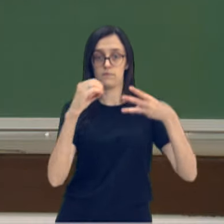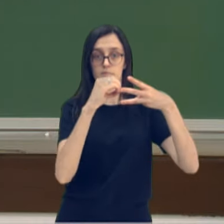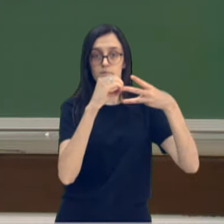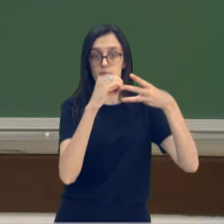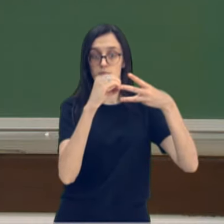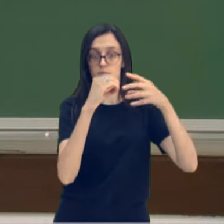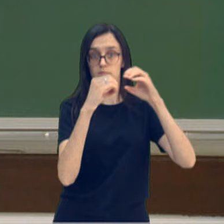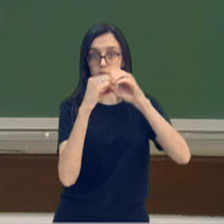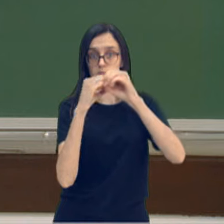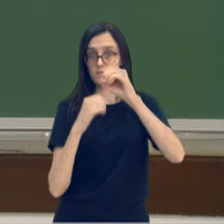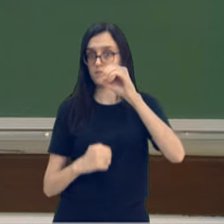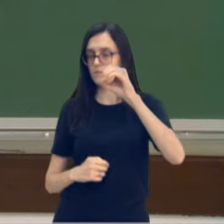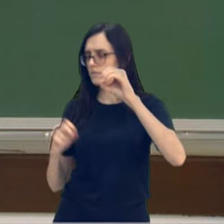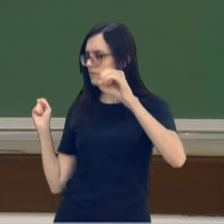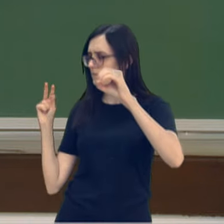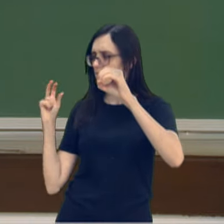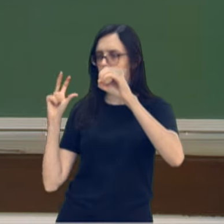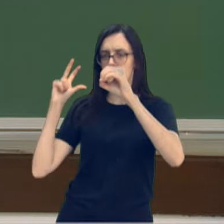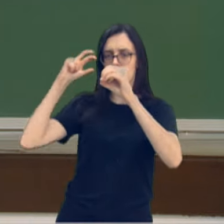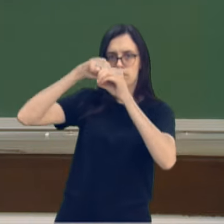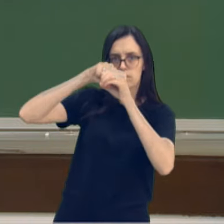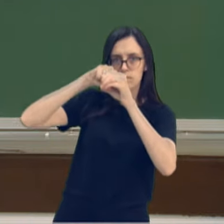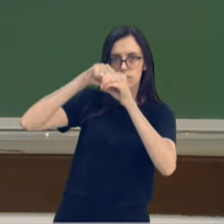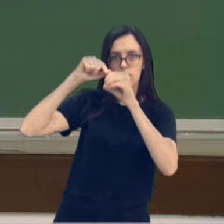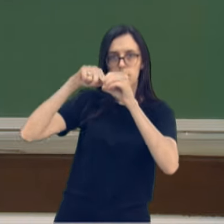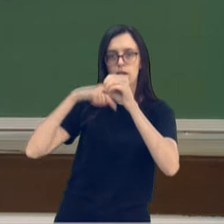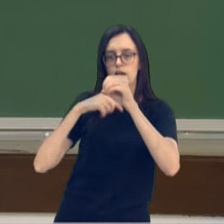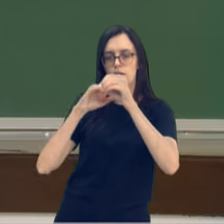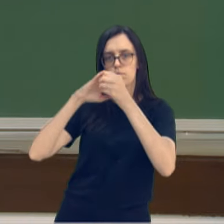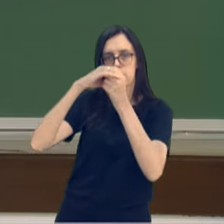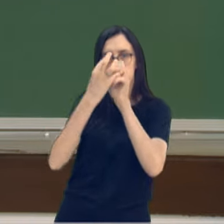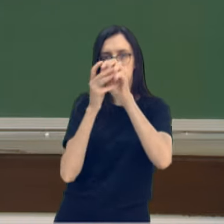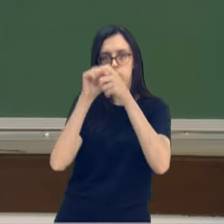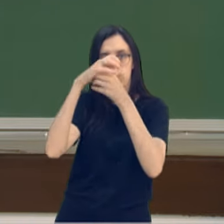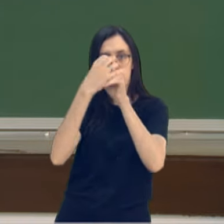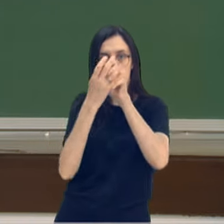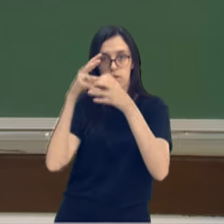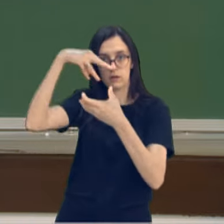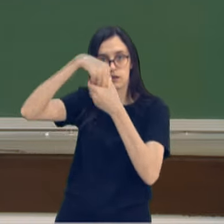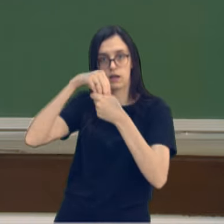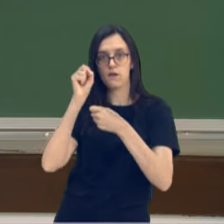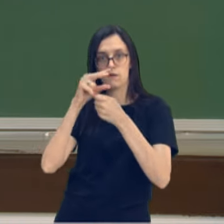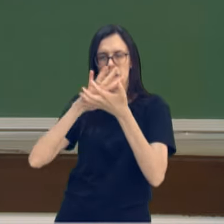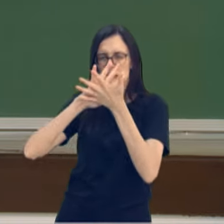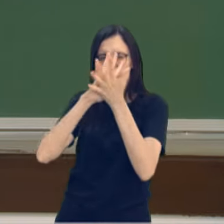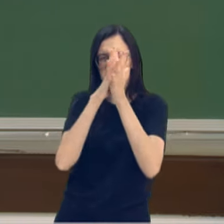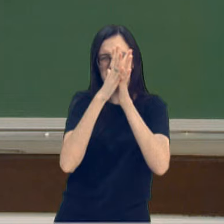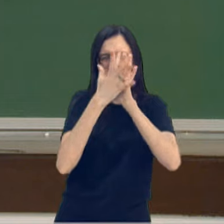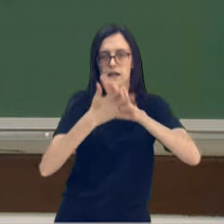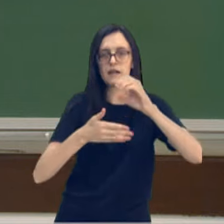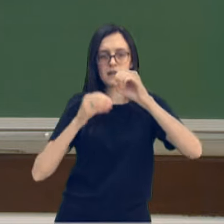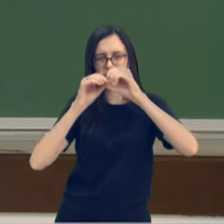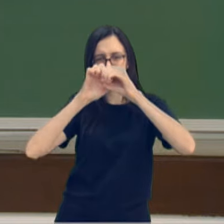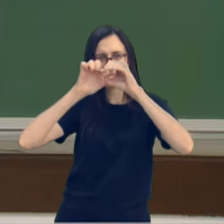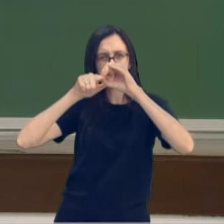célula, o DNA dele produz proteínas de vírus, as proteínas de vírus destroem todo o interior da